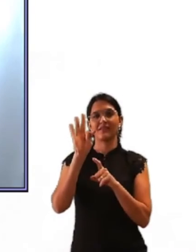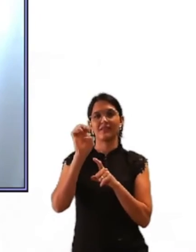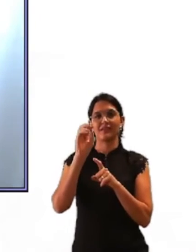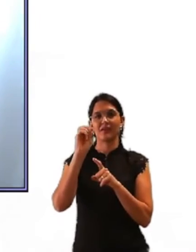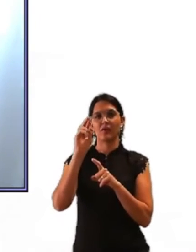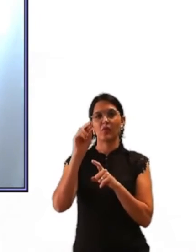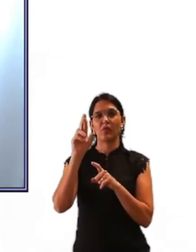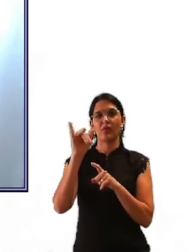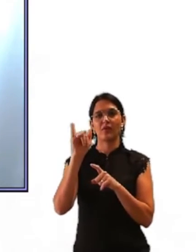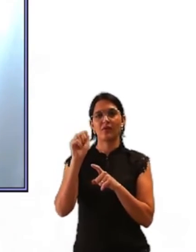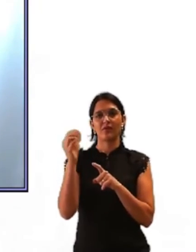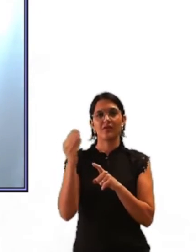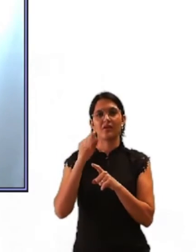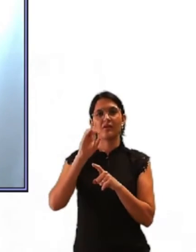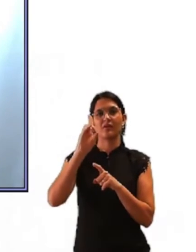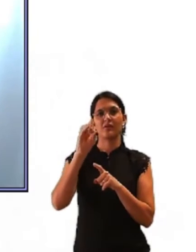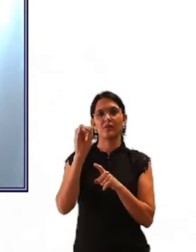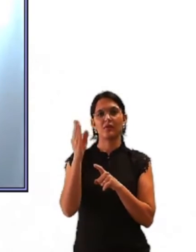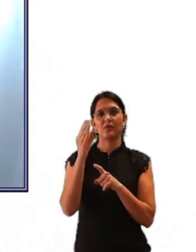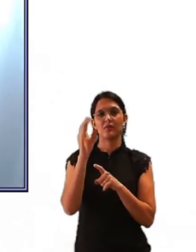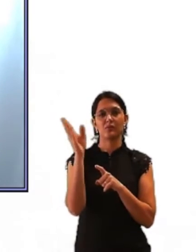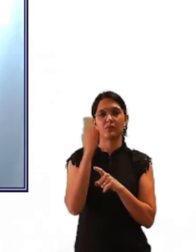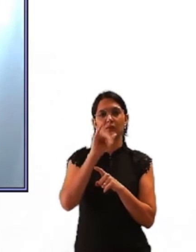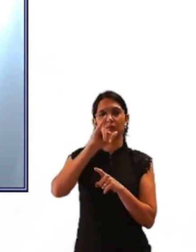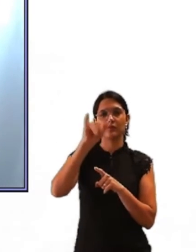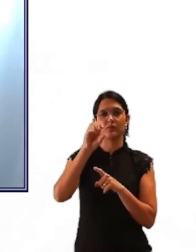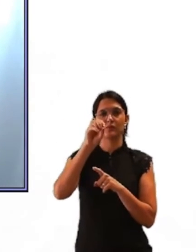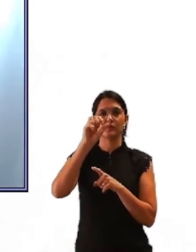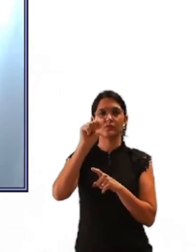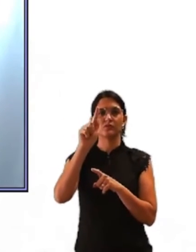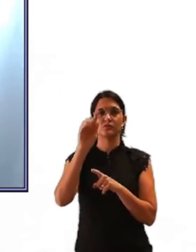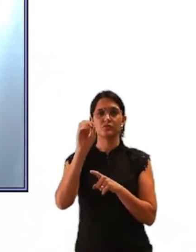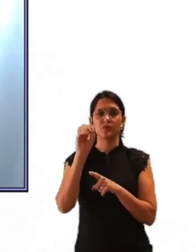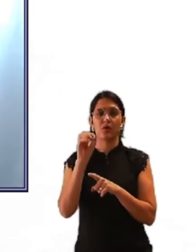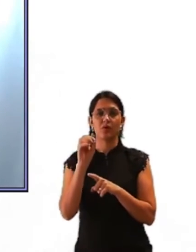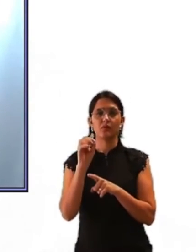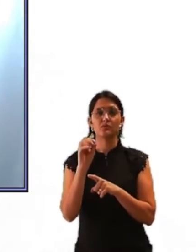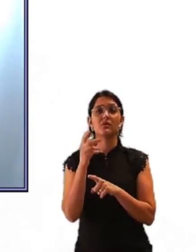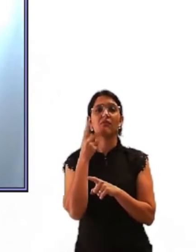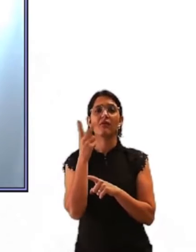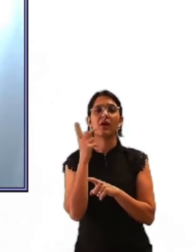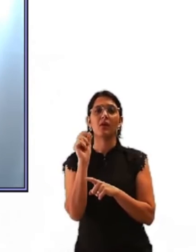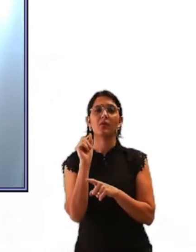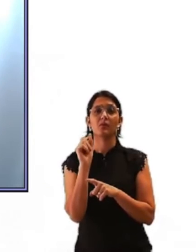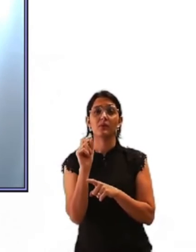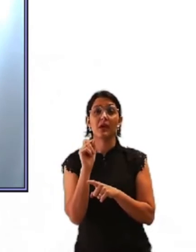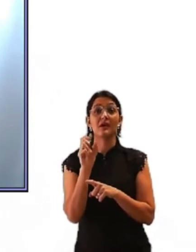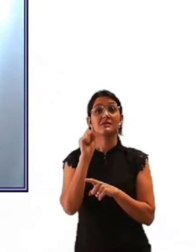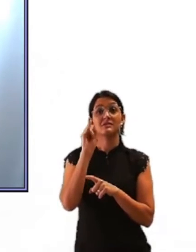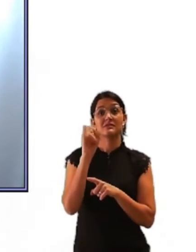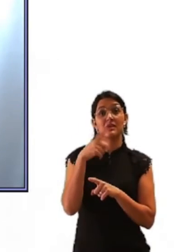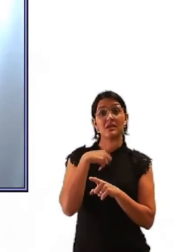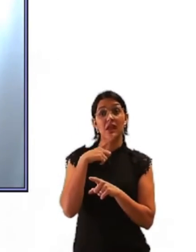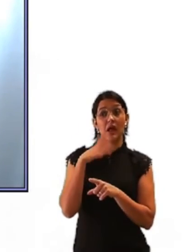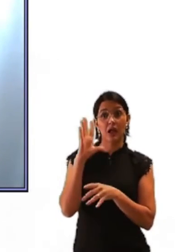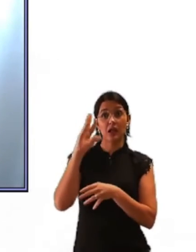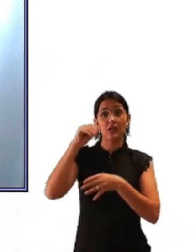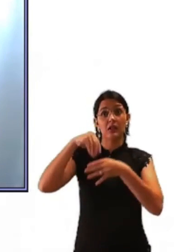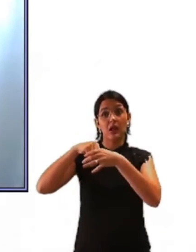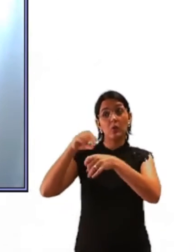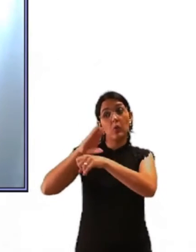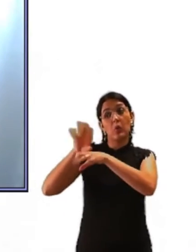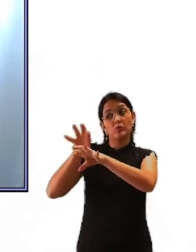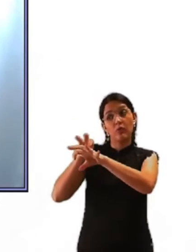Nash, ela foi muito específica aqui na análise da teoria, se ela é tratada na